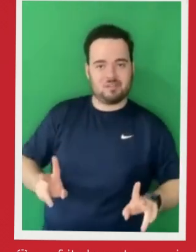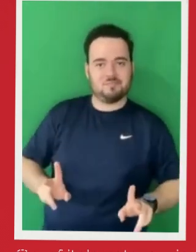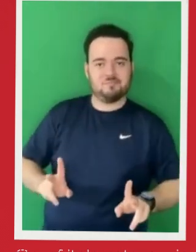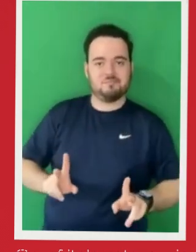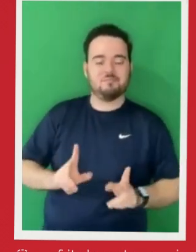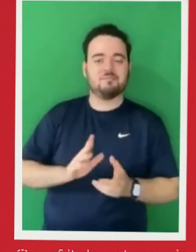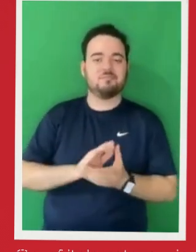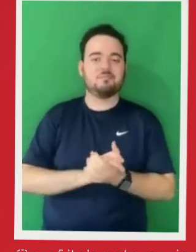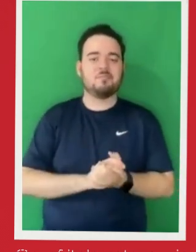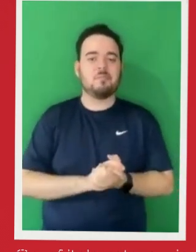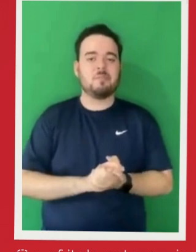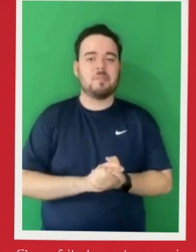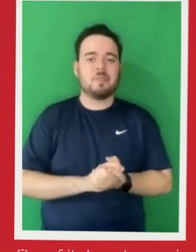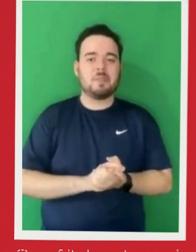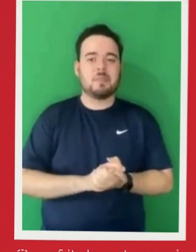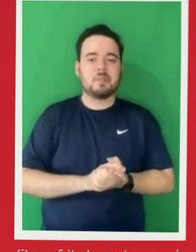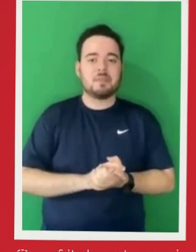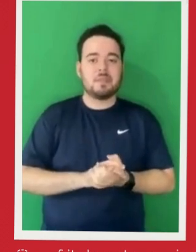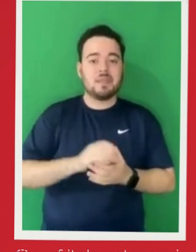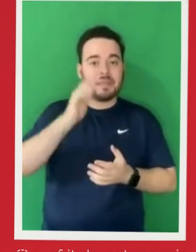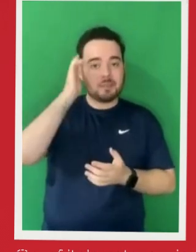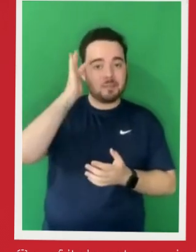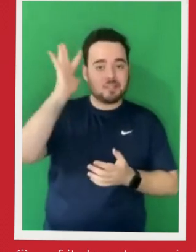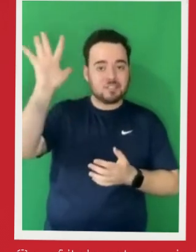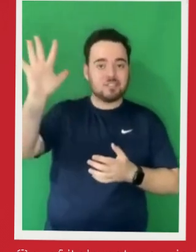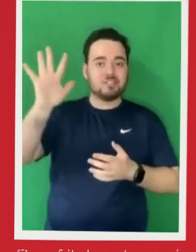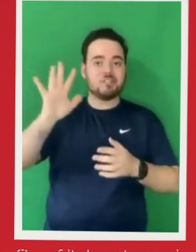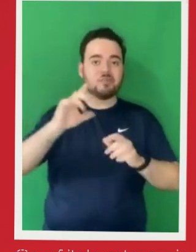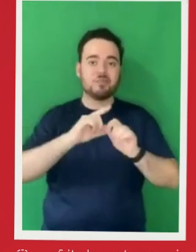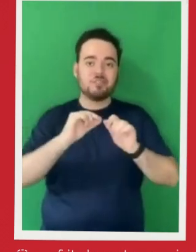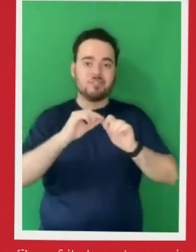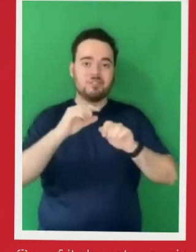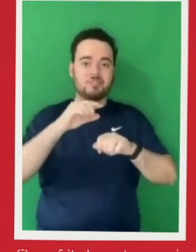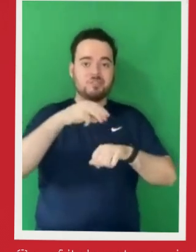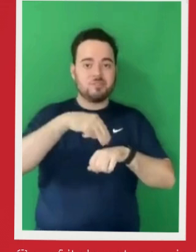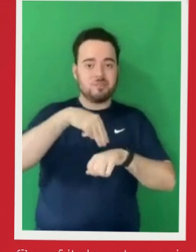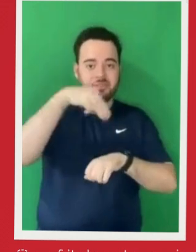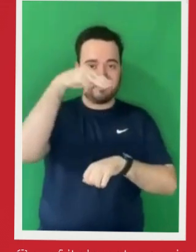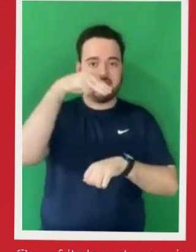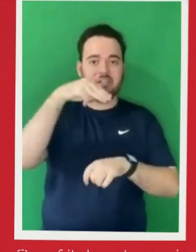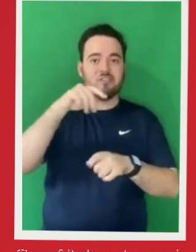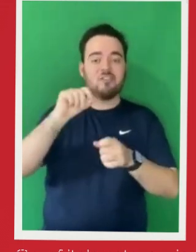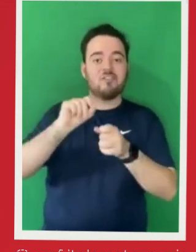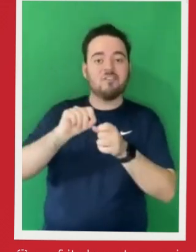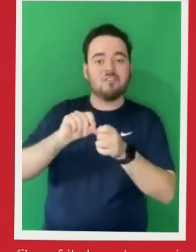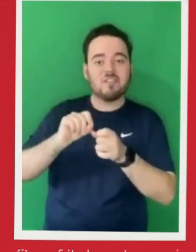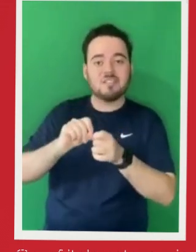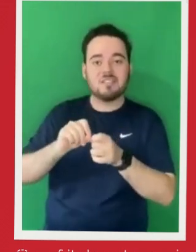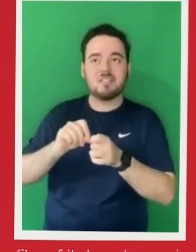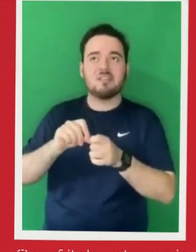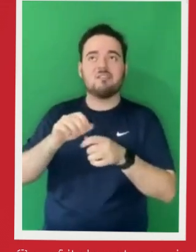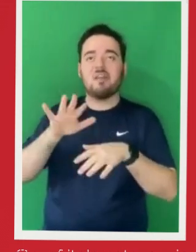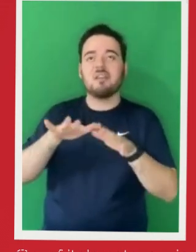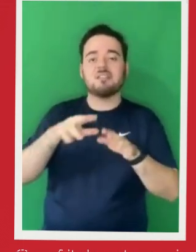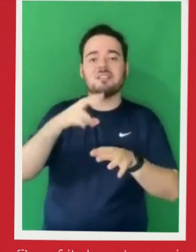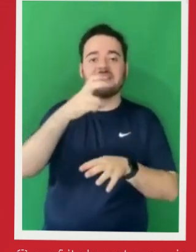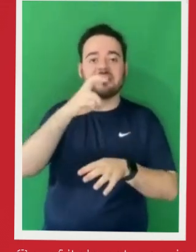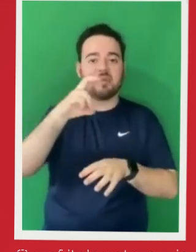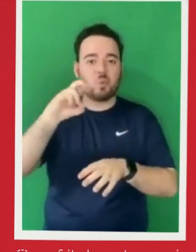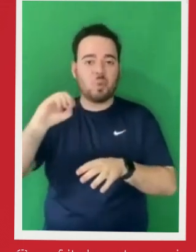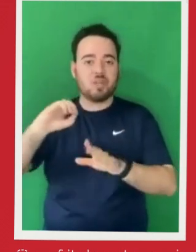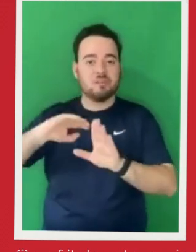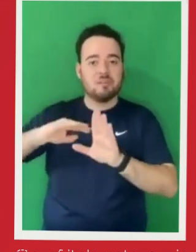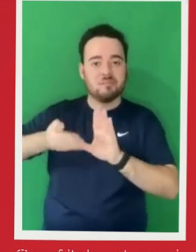né? Então imagine que numa dissertação de mestrado, se você fizer muito, talvez você leia